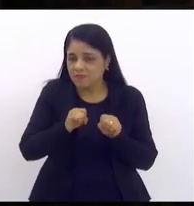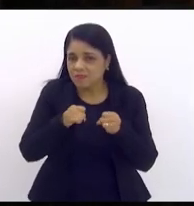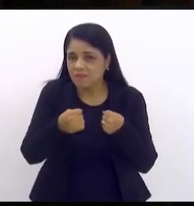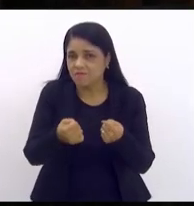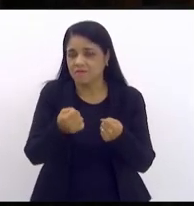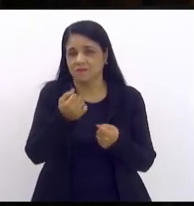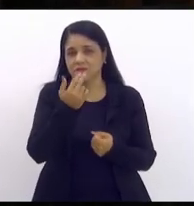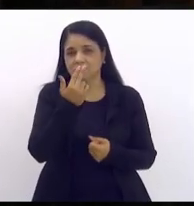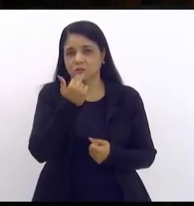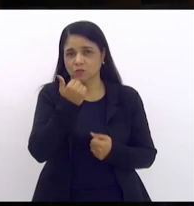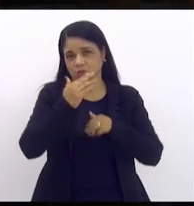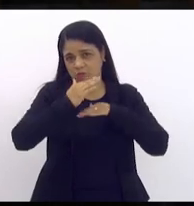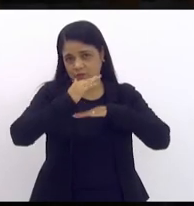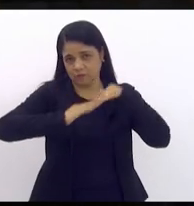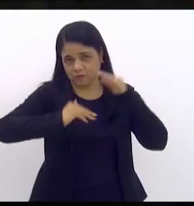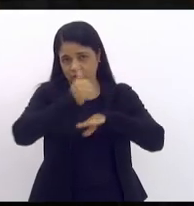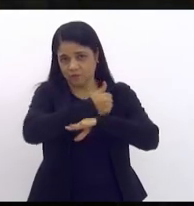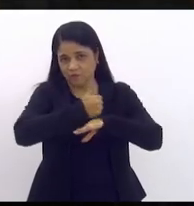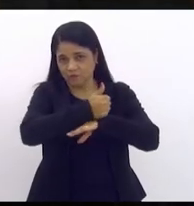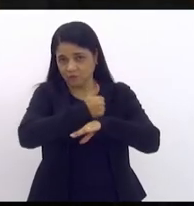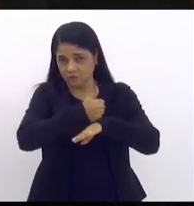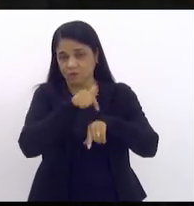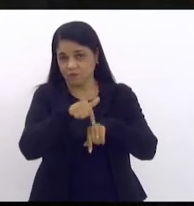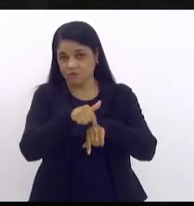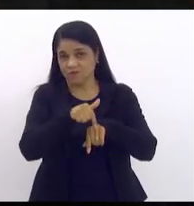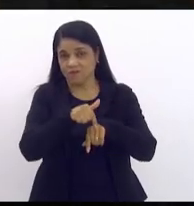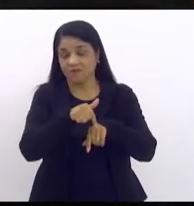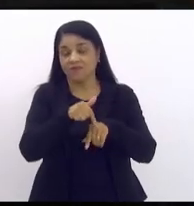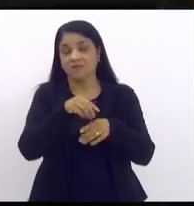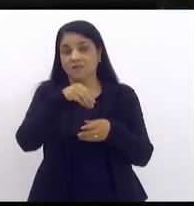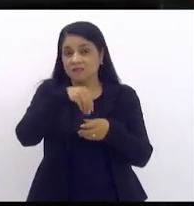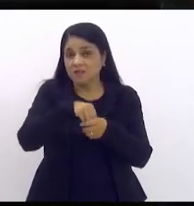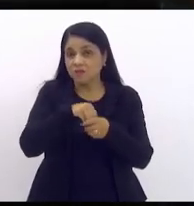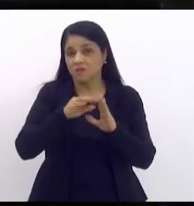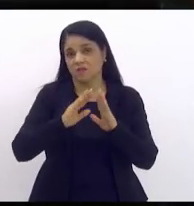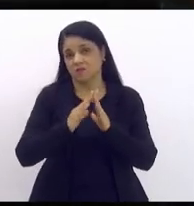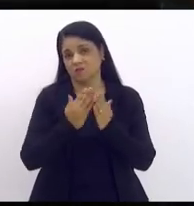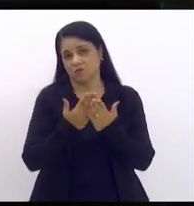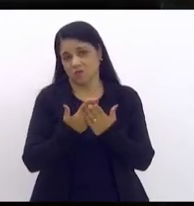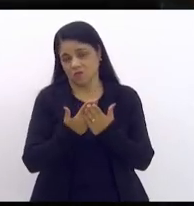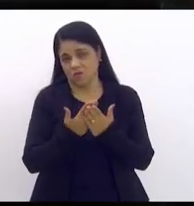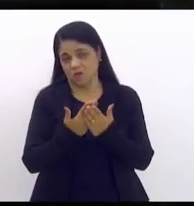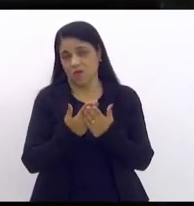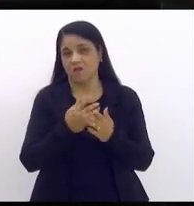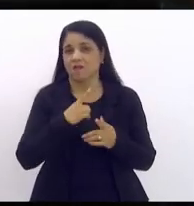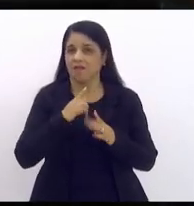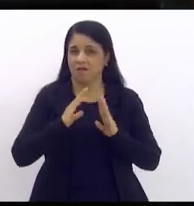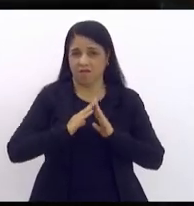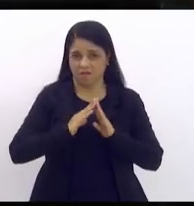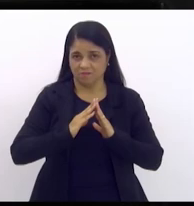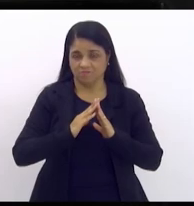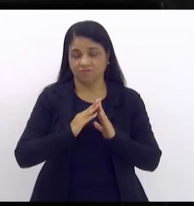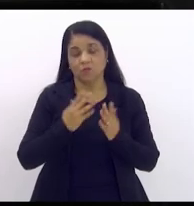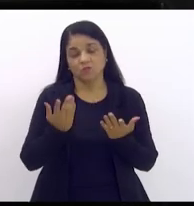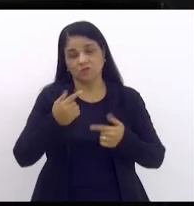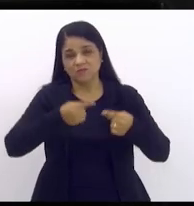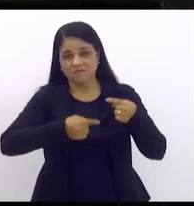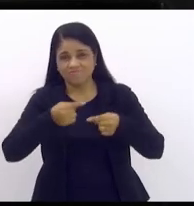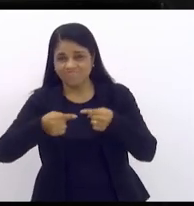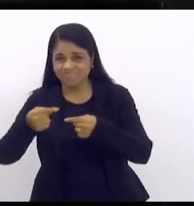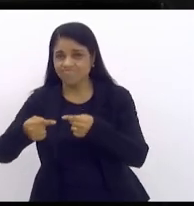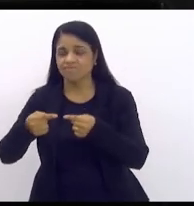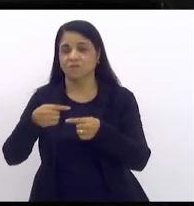nutricionistas, colocadas no seu cotidiano, inclusive escolar. Então, esse é um debate central. Na última semana, eu